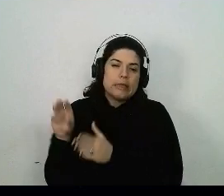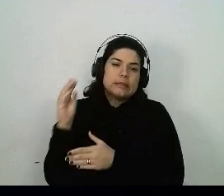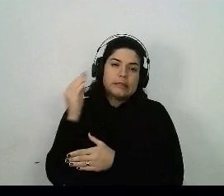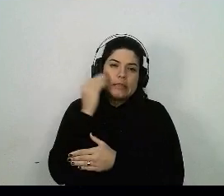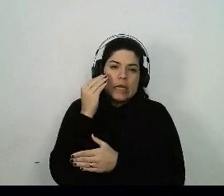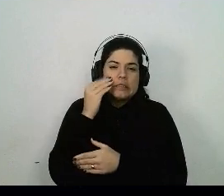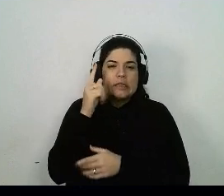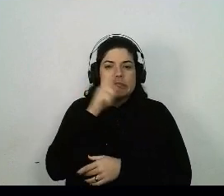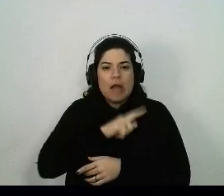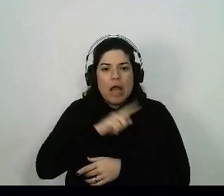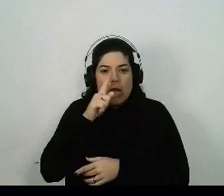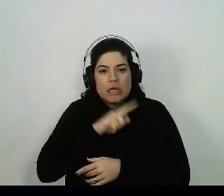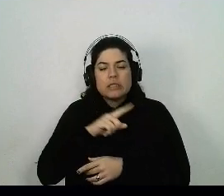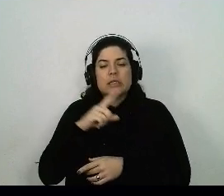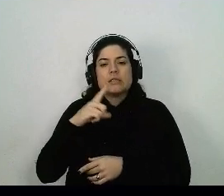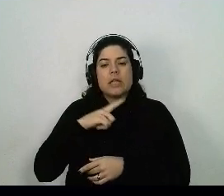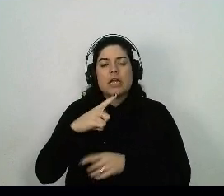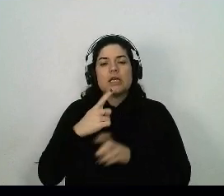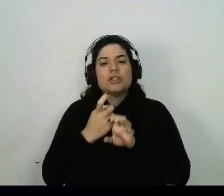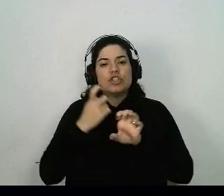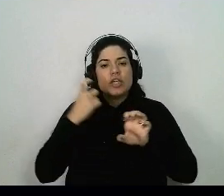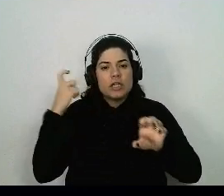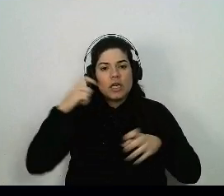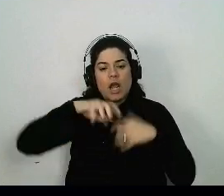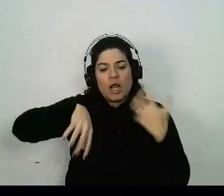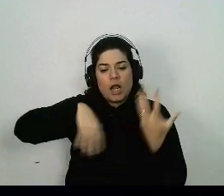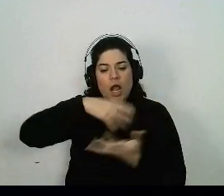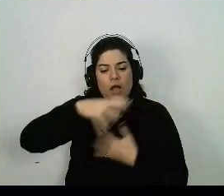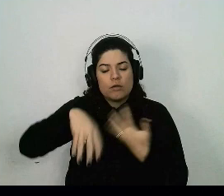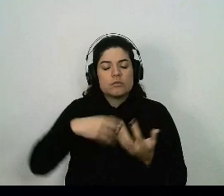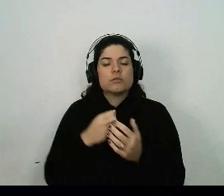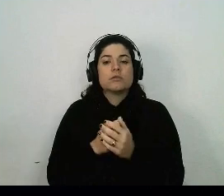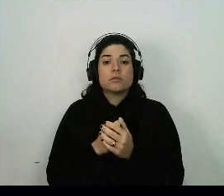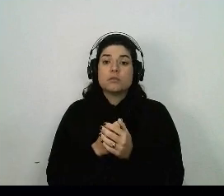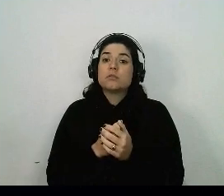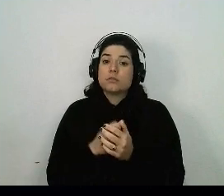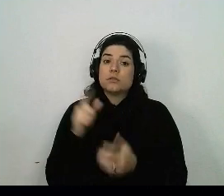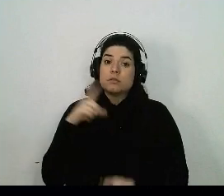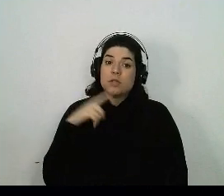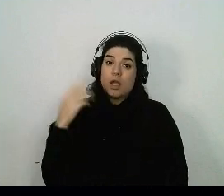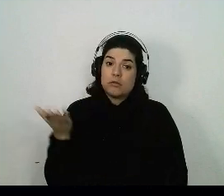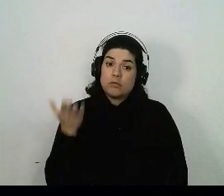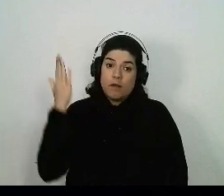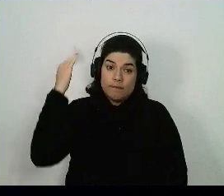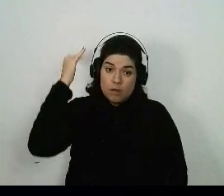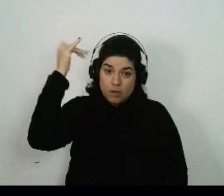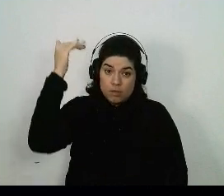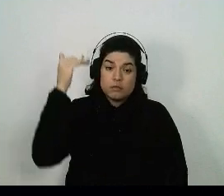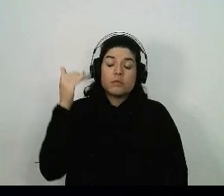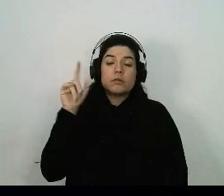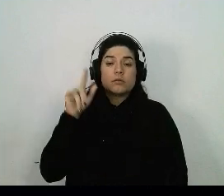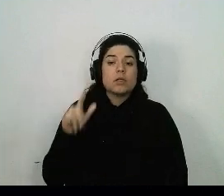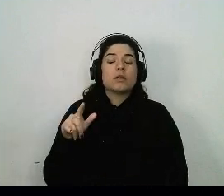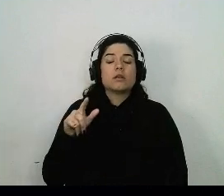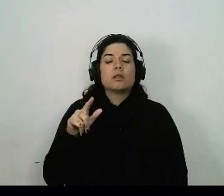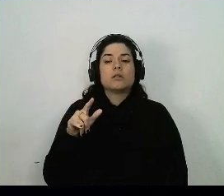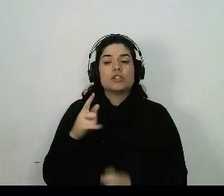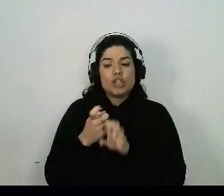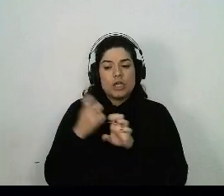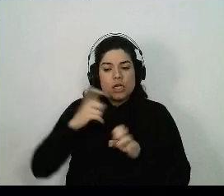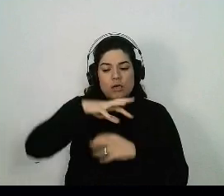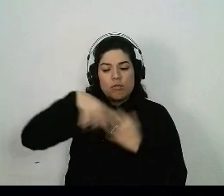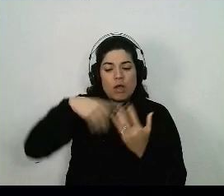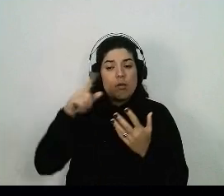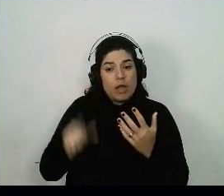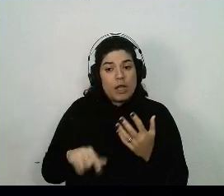com engenharia do caos, Chaos Engineering, né? Está bem famoso hoje também e bastante em uma fase muito importante de adoção.